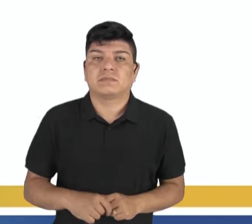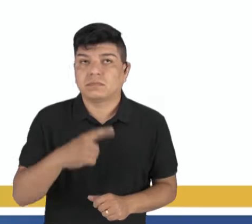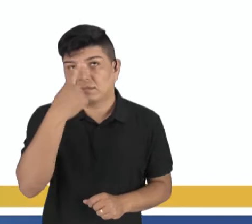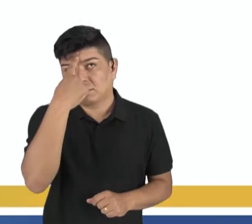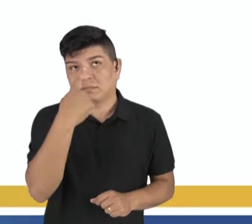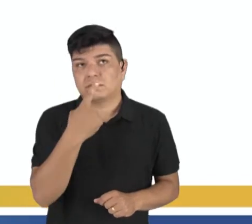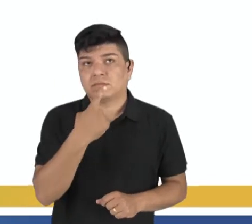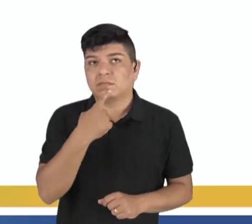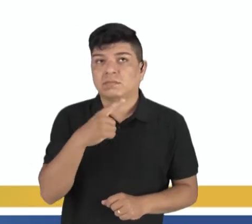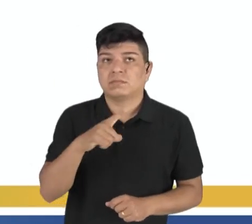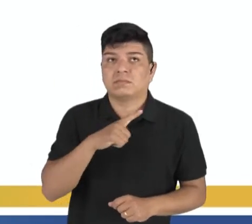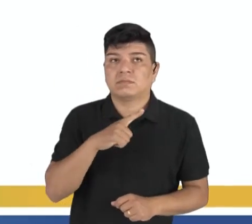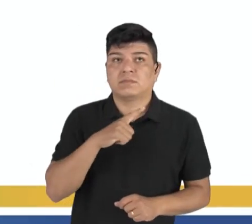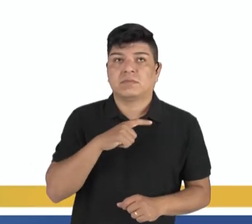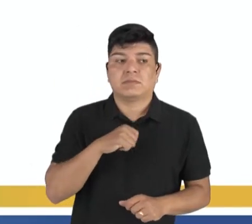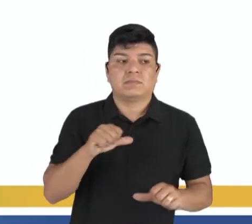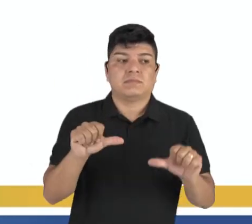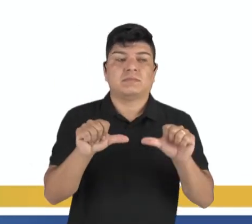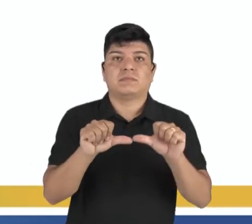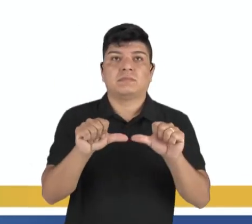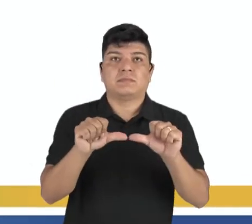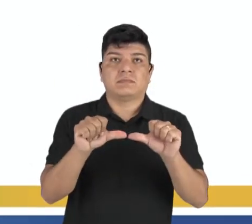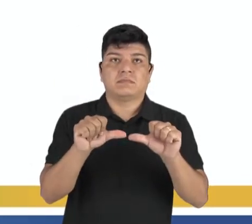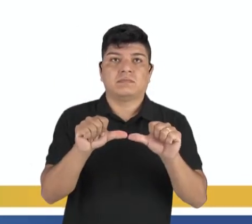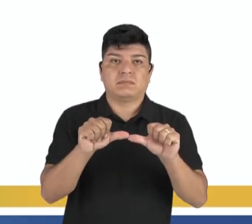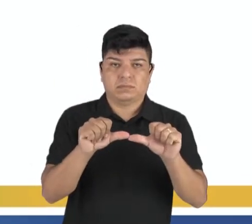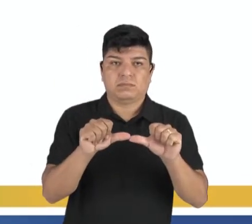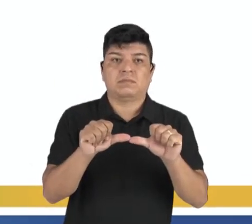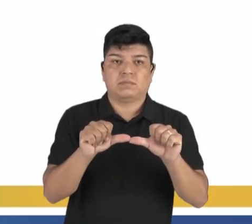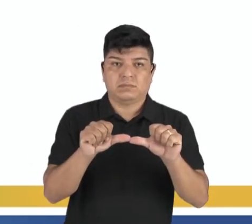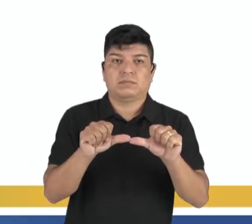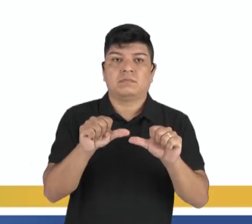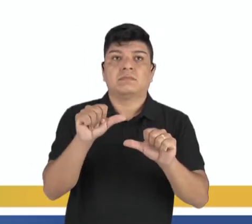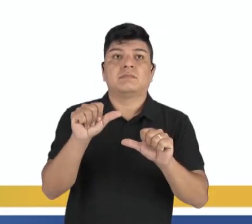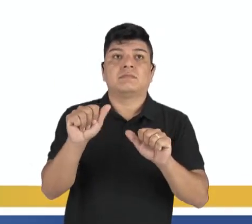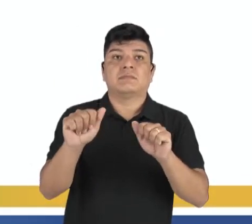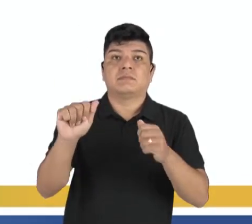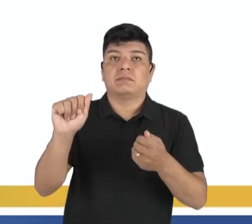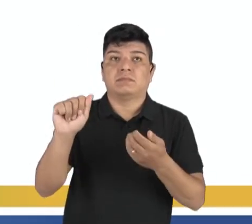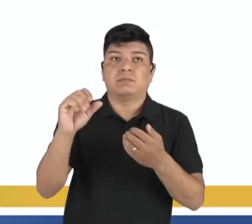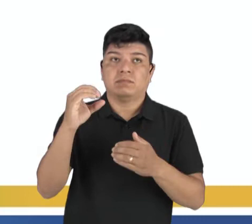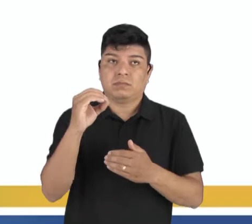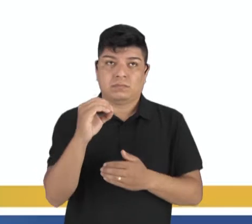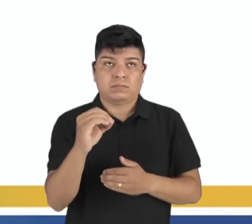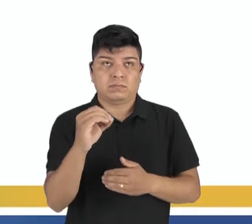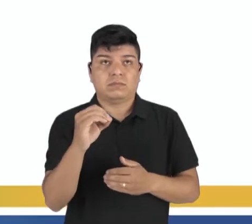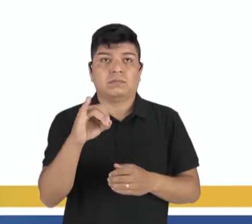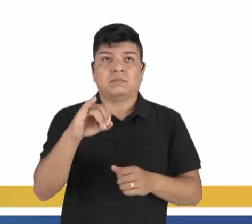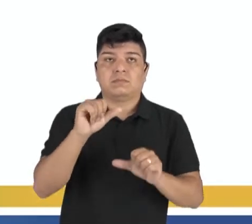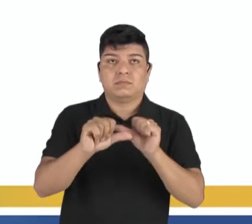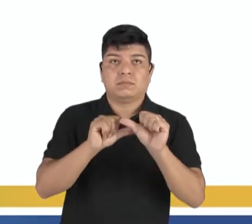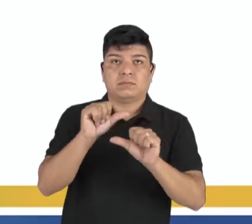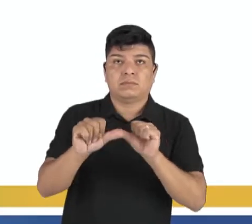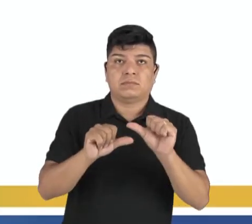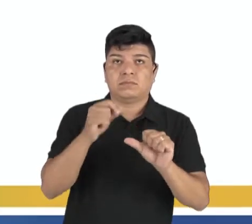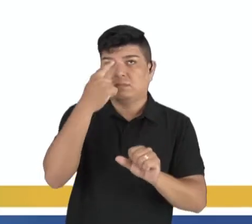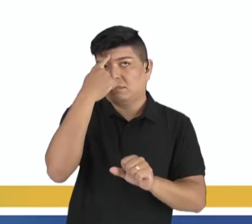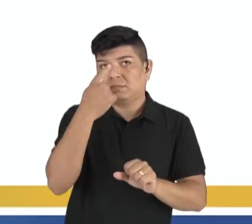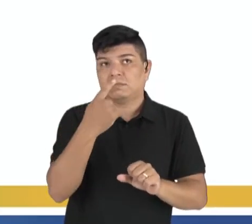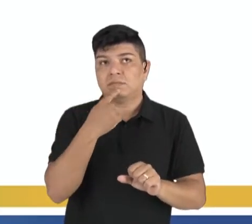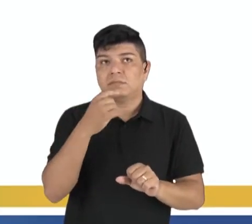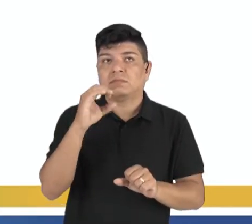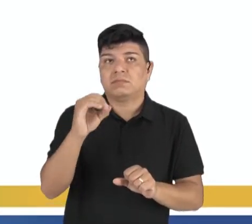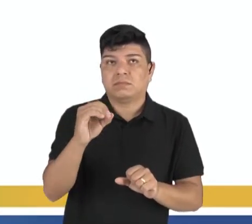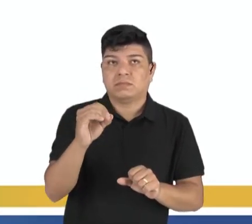é uma figura tem simetria de rotação de centro o e medida de amplitude a se o transformando da figura pela rotação